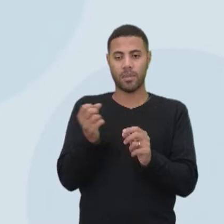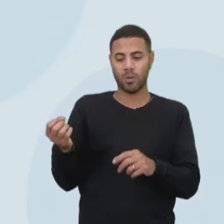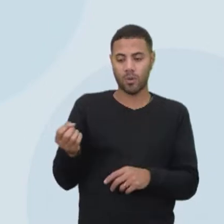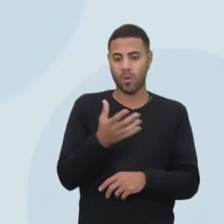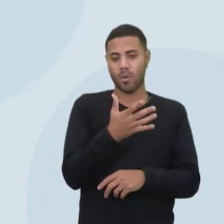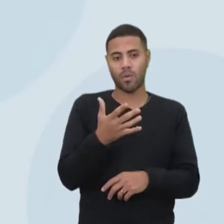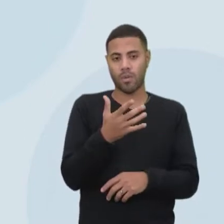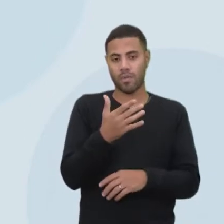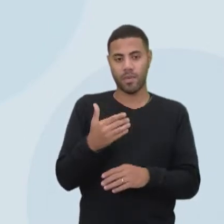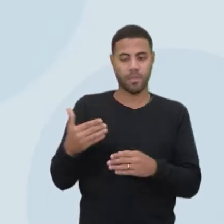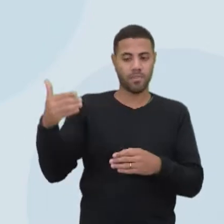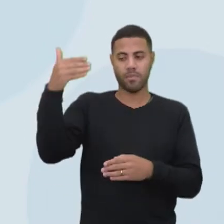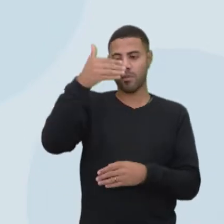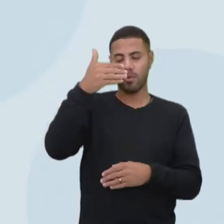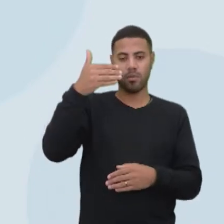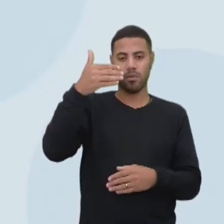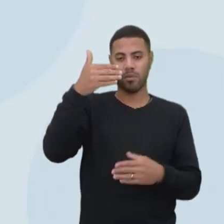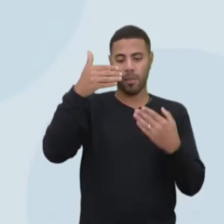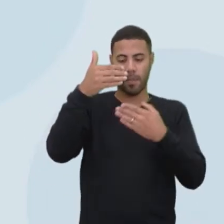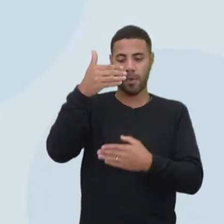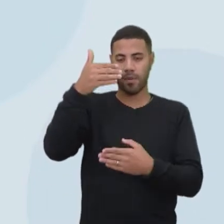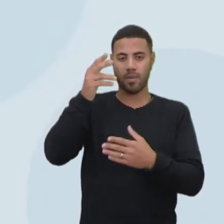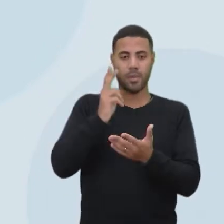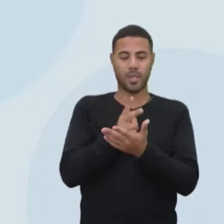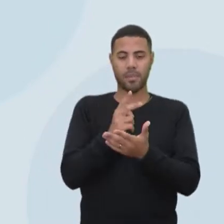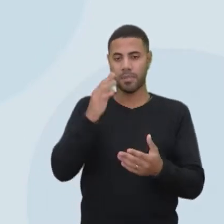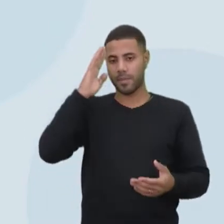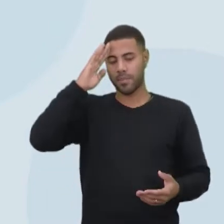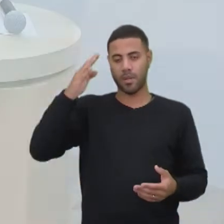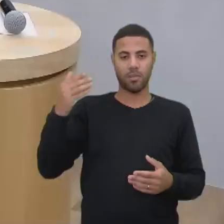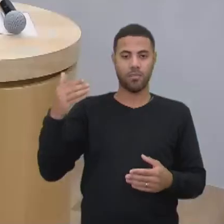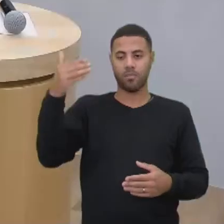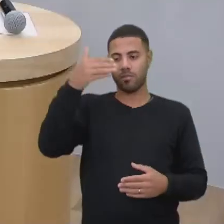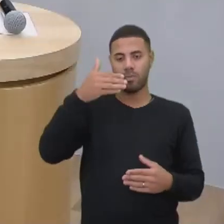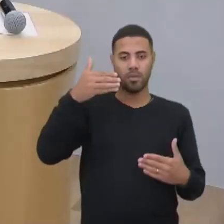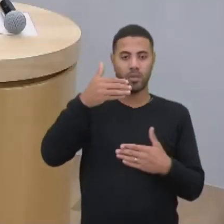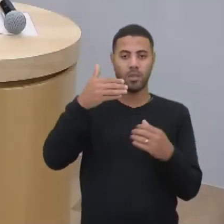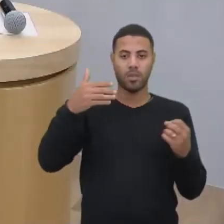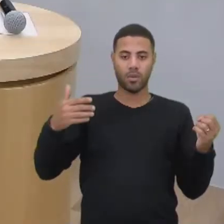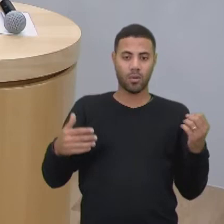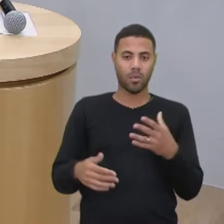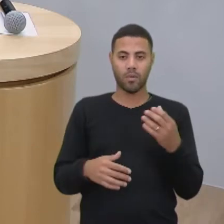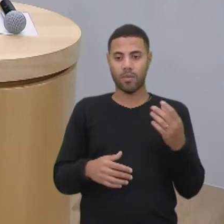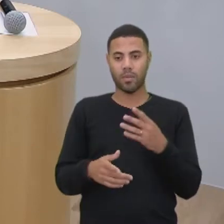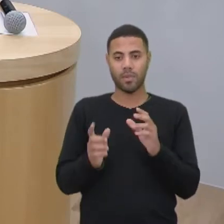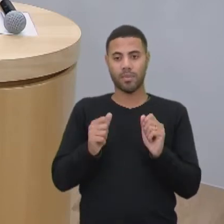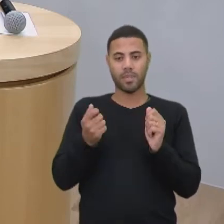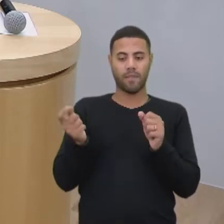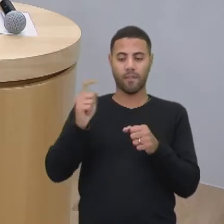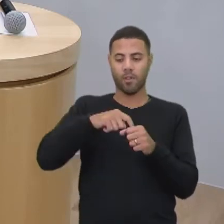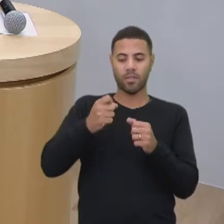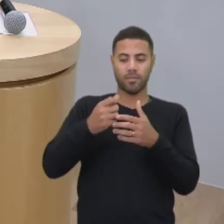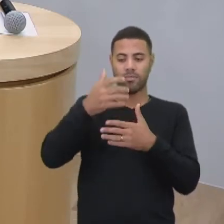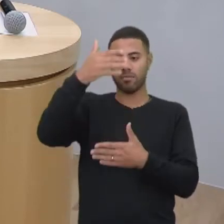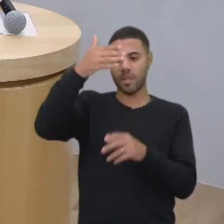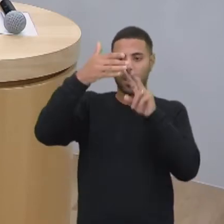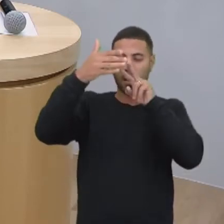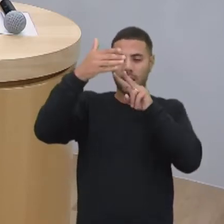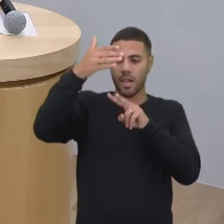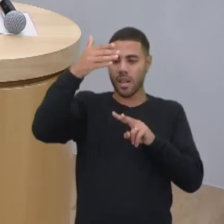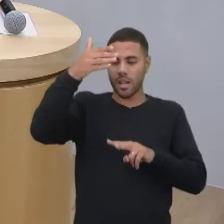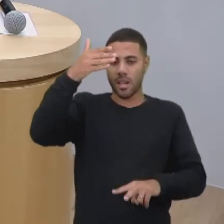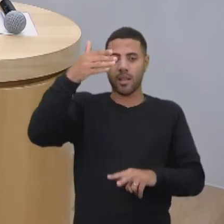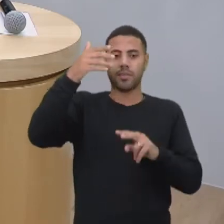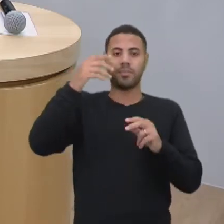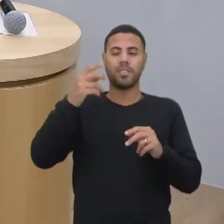estar na frente, né? Nos blogs, geralmente, você vê as matérias, sempre vai estar mais atual e você vai ter que ir voltando para pegar a anterior. Se você quer uma